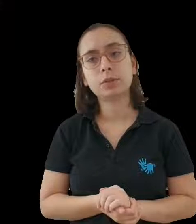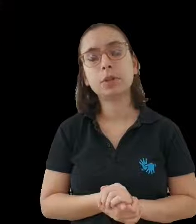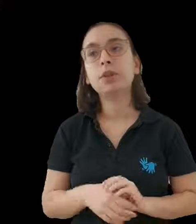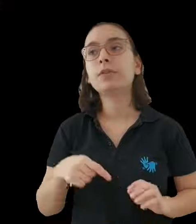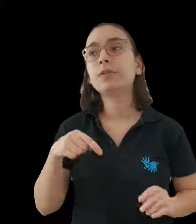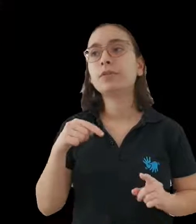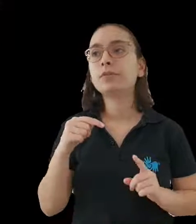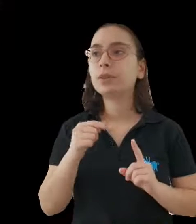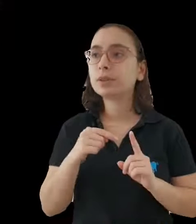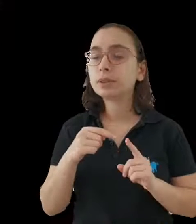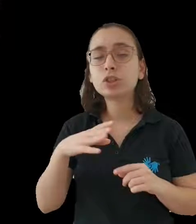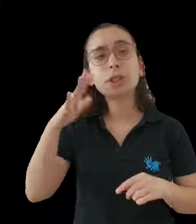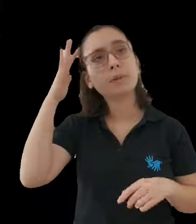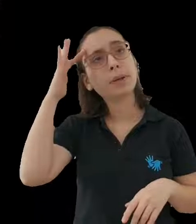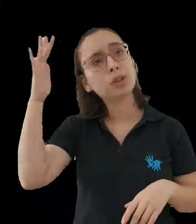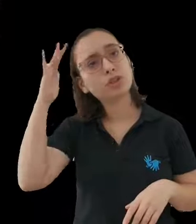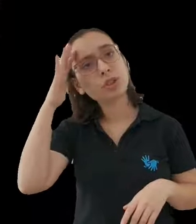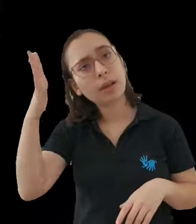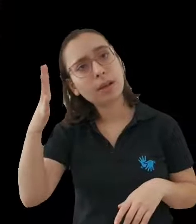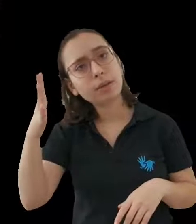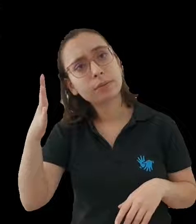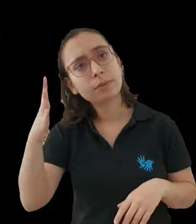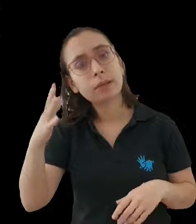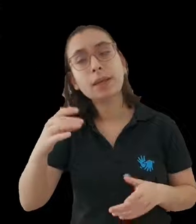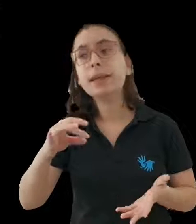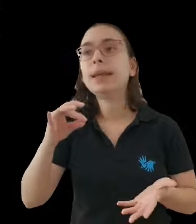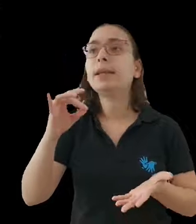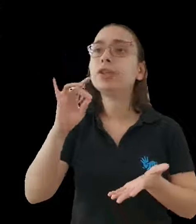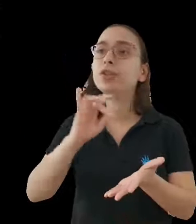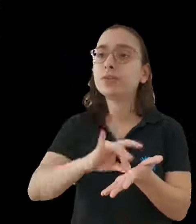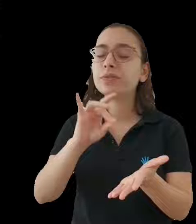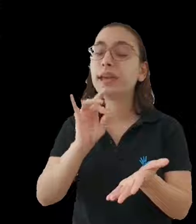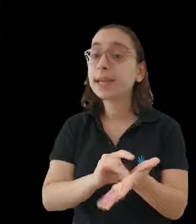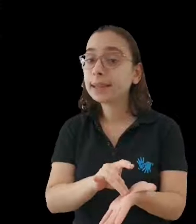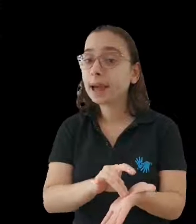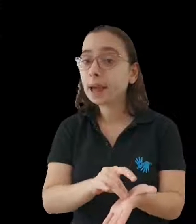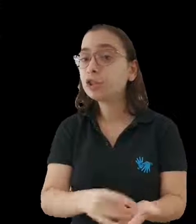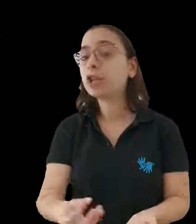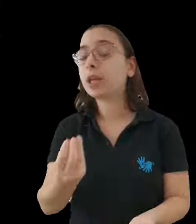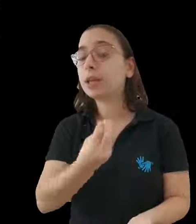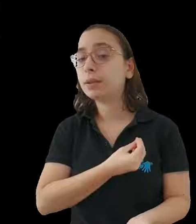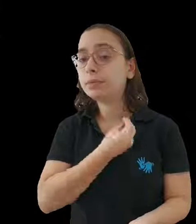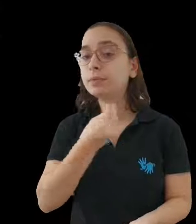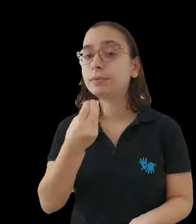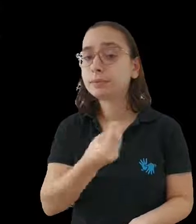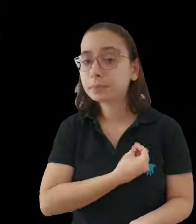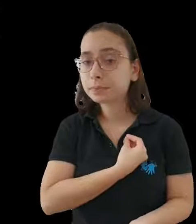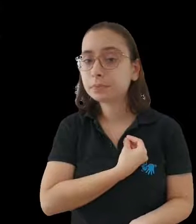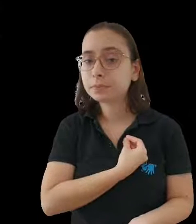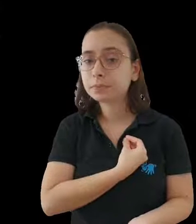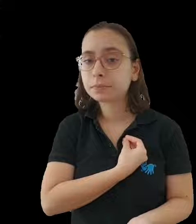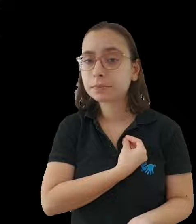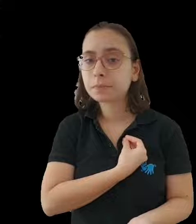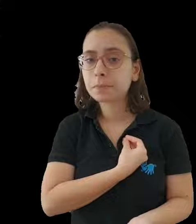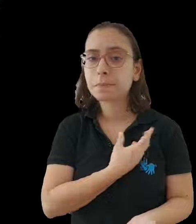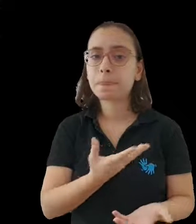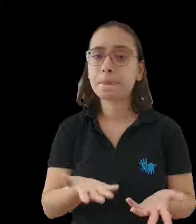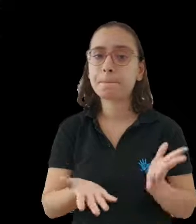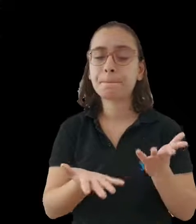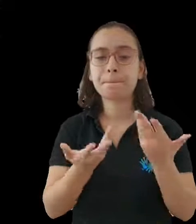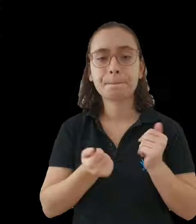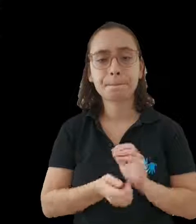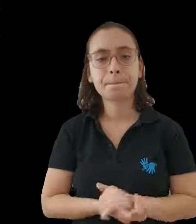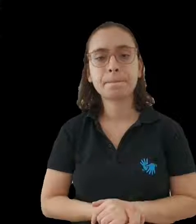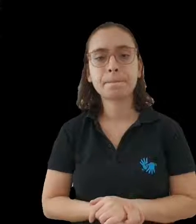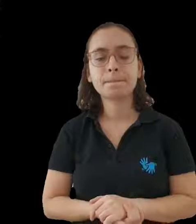Então, vocês têm que imaginar que o boneco, ele é vivo. O boneco, ele é real. A Estrega Nona